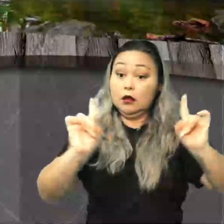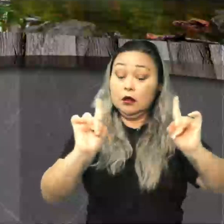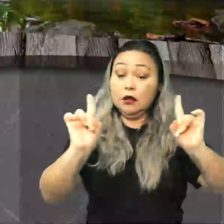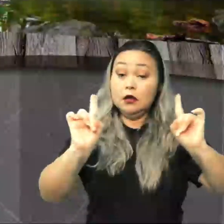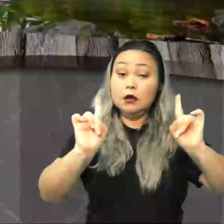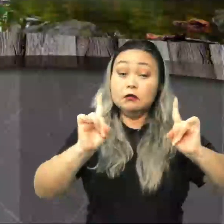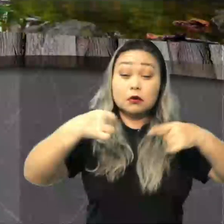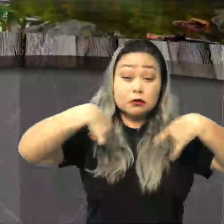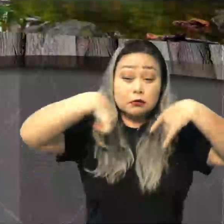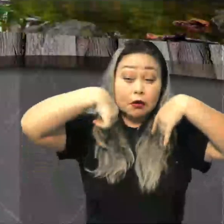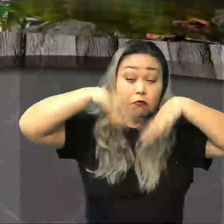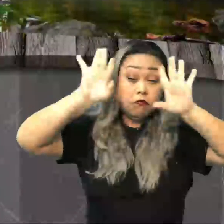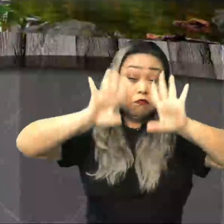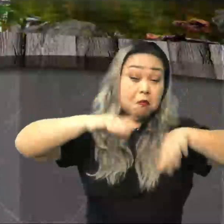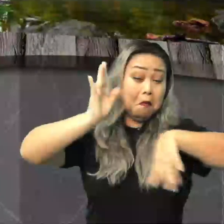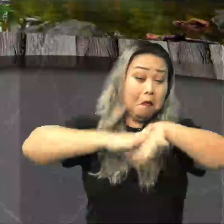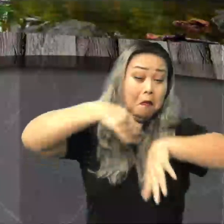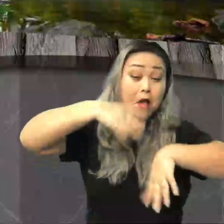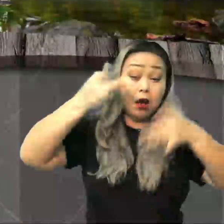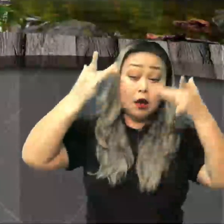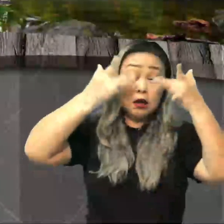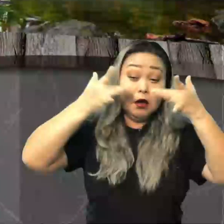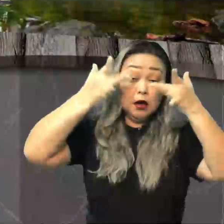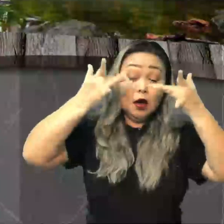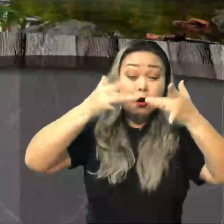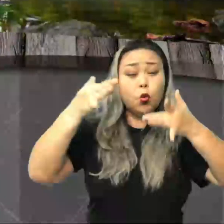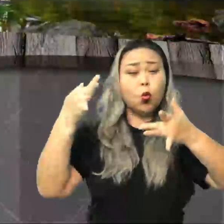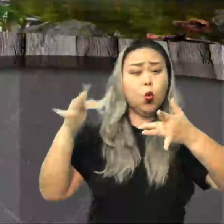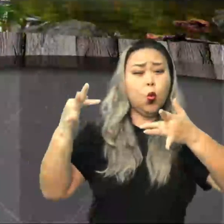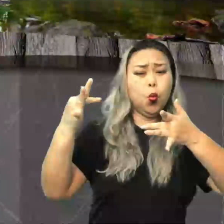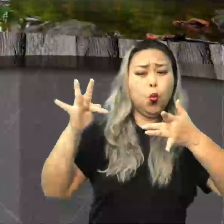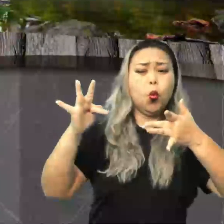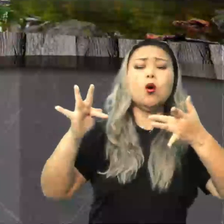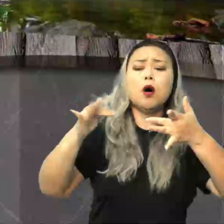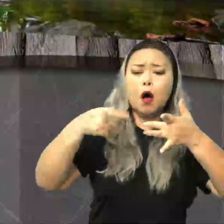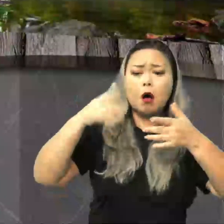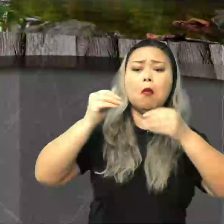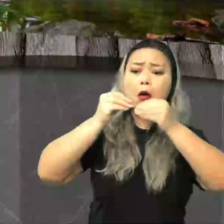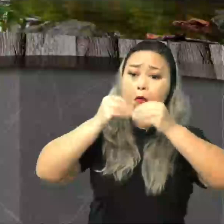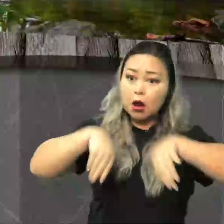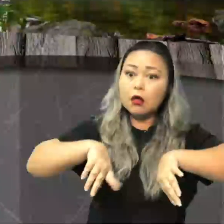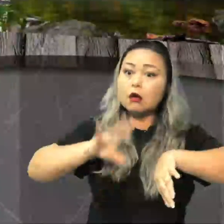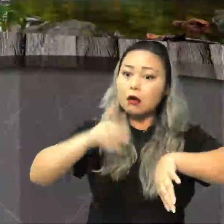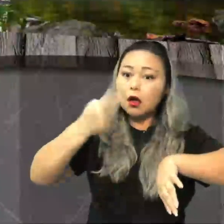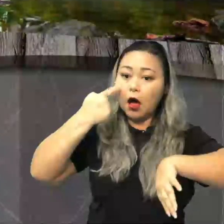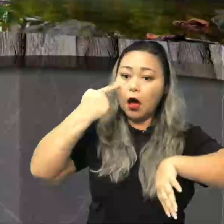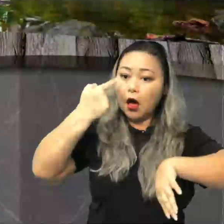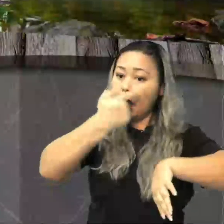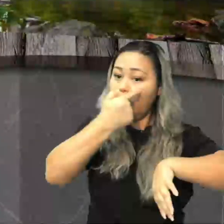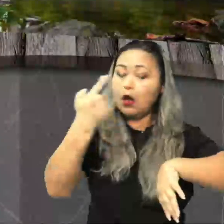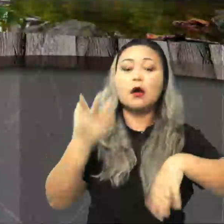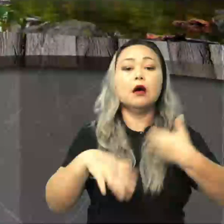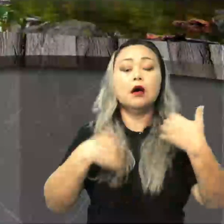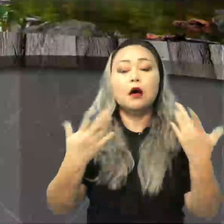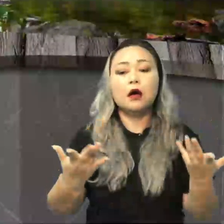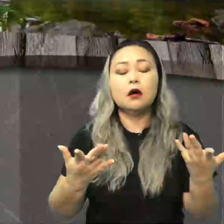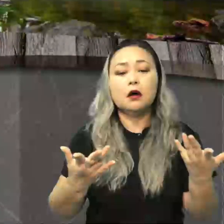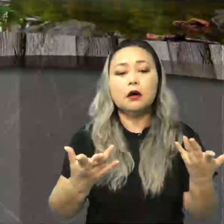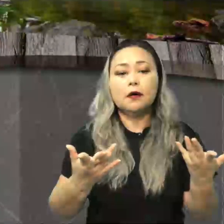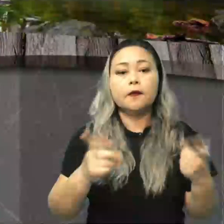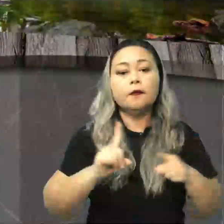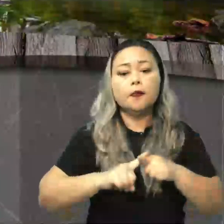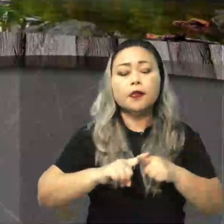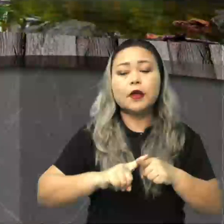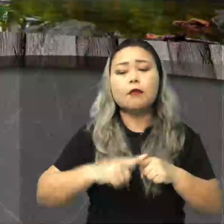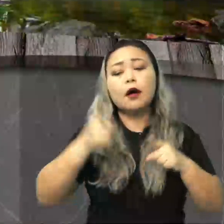Que vai irritar muito mais. E como o globo ocular vai estar dolorido, pode prejudicar um pouco mais, certo? Mas